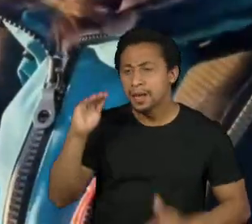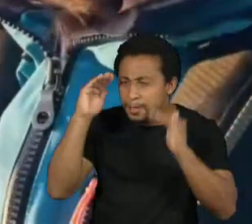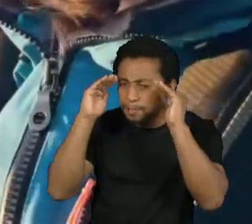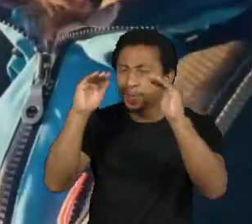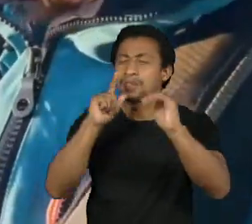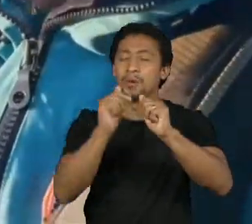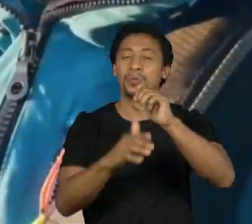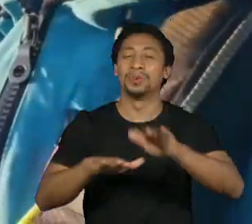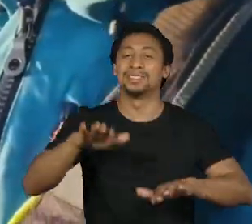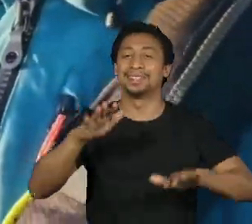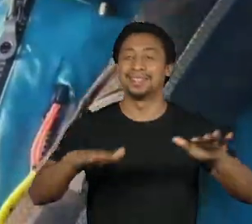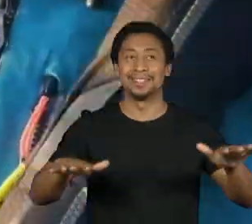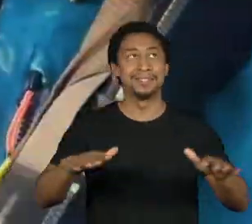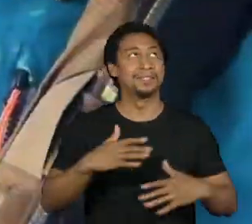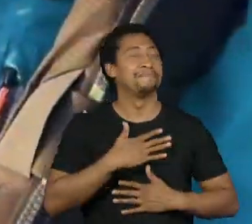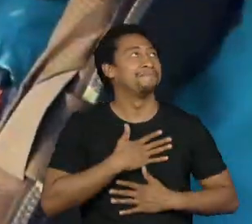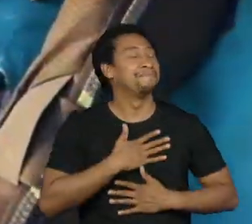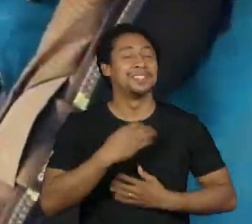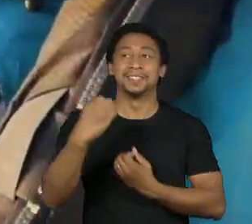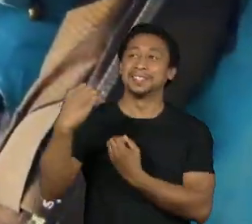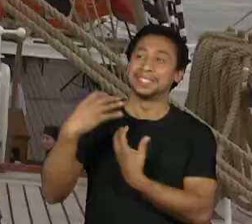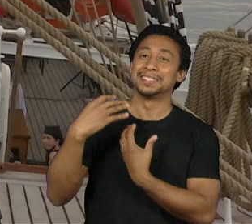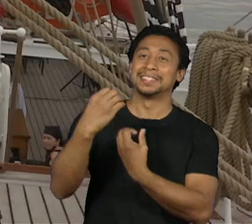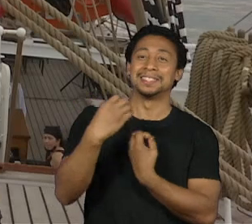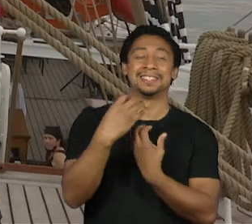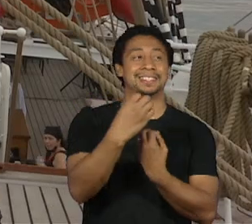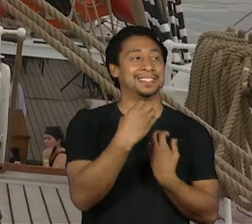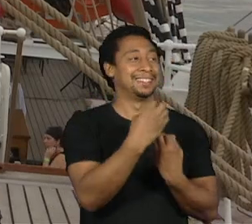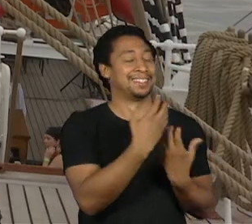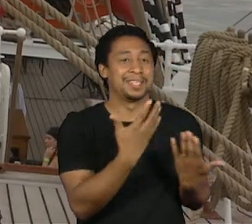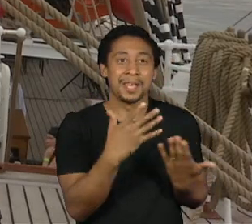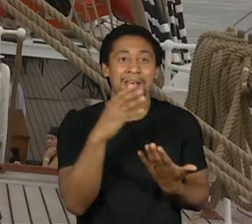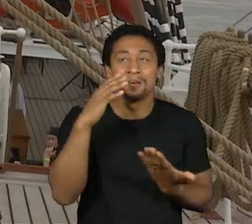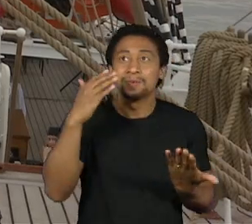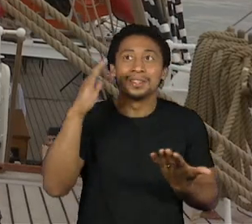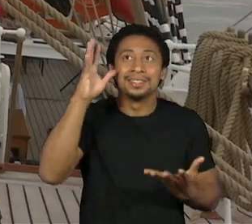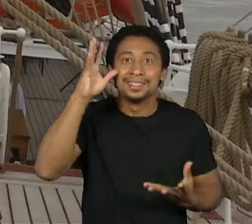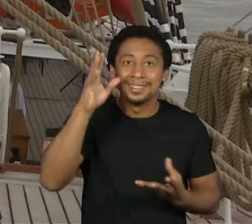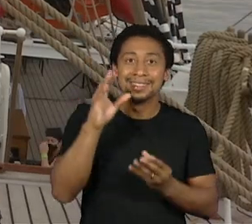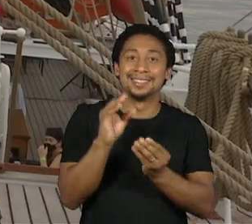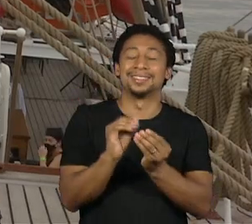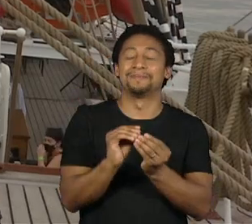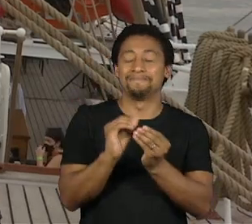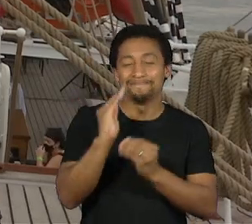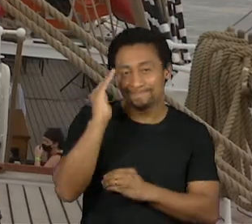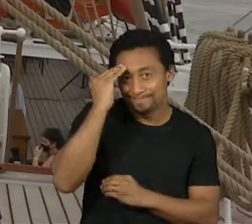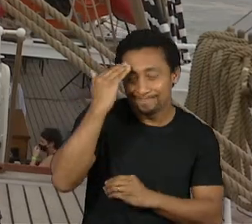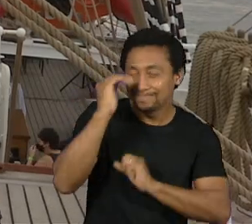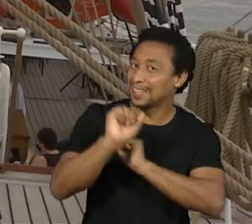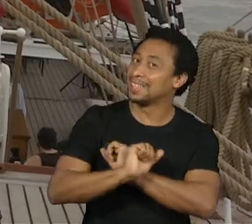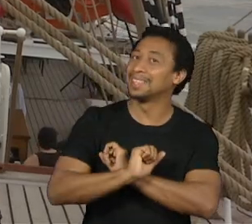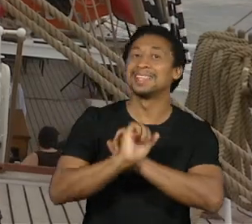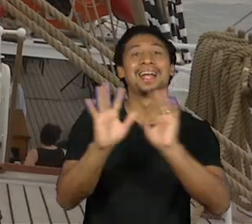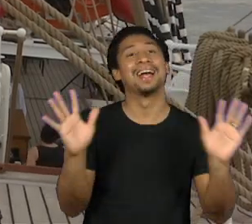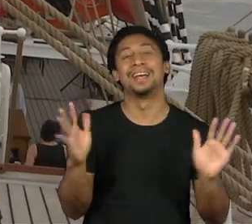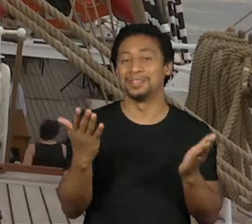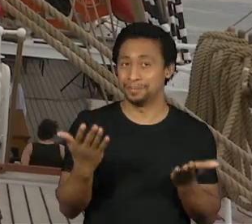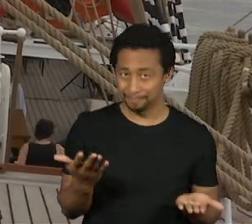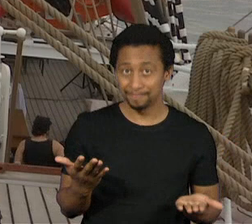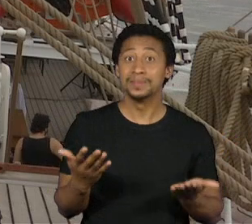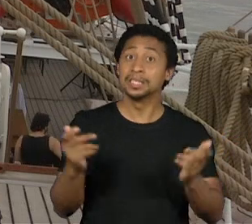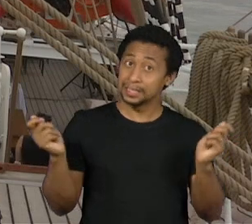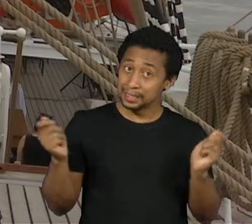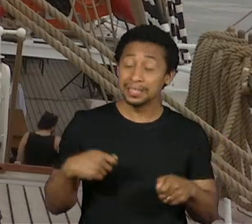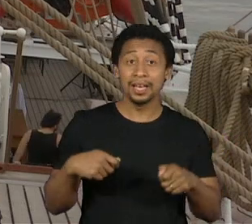ensinando muitas lições. Acho que uma delas é entender o mar como um caminho para qualquer outro pedaço